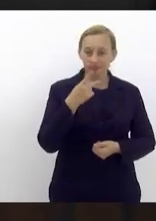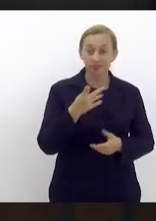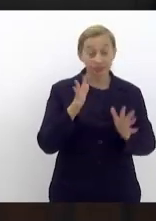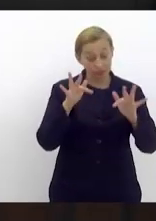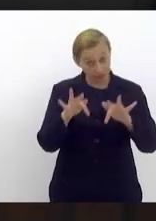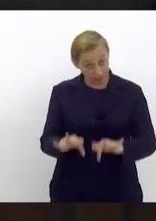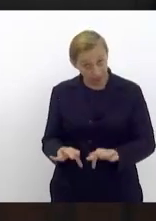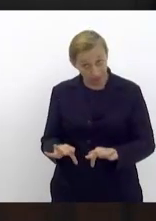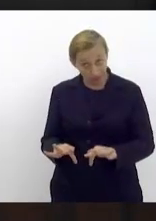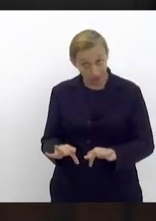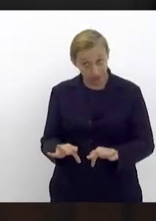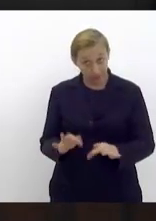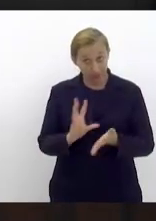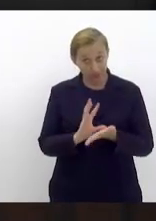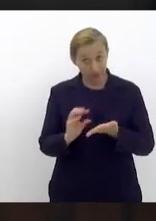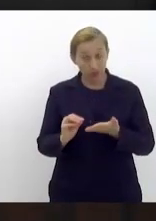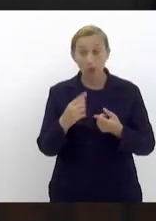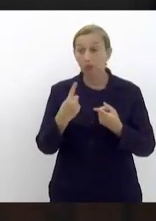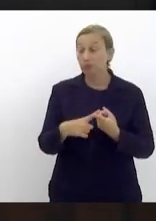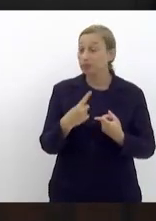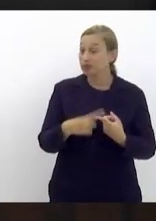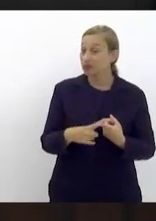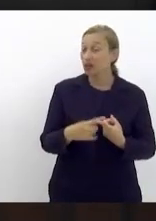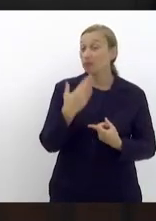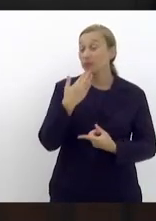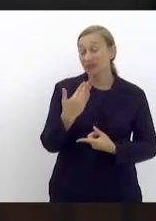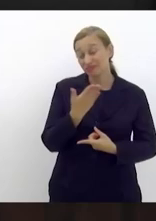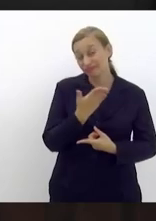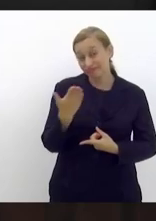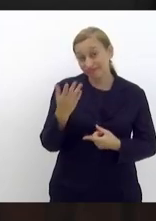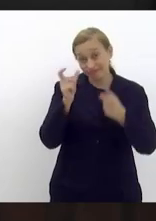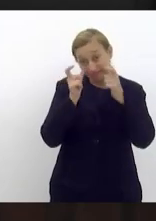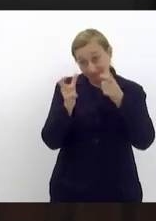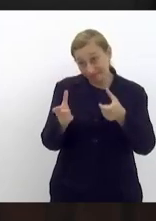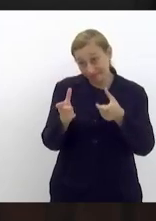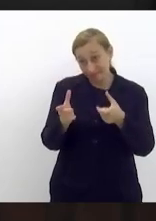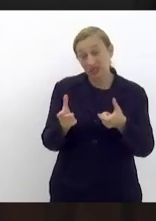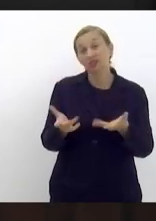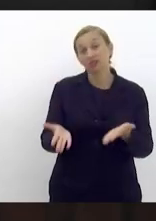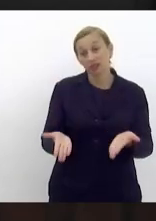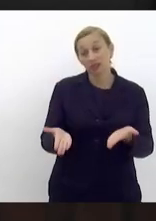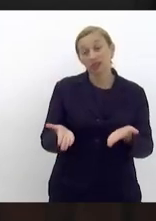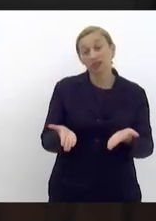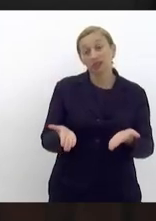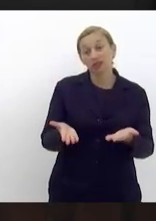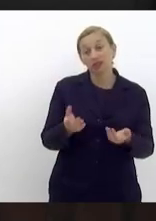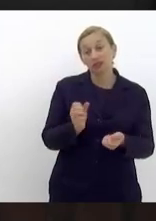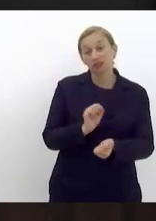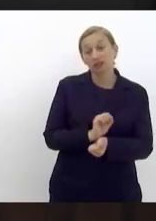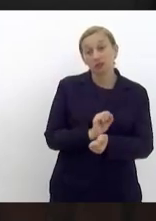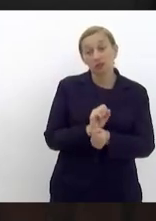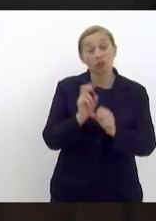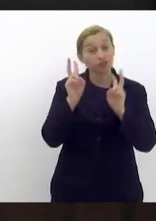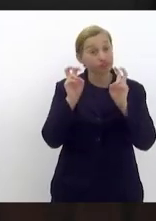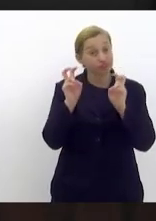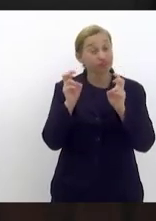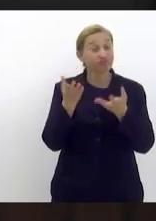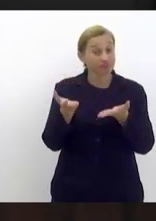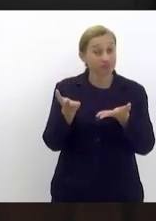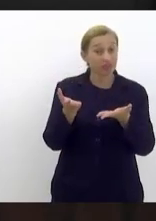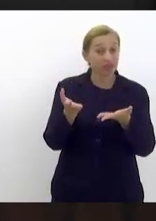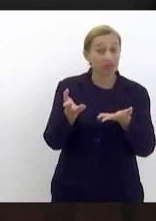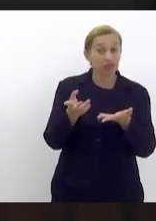final da pauta, e pedir para que se atentem e fiquem presos ao tema, para